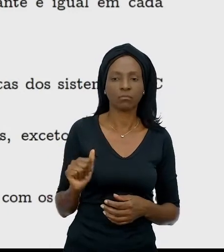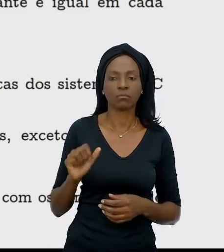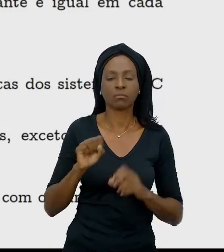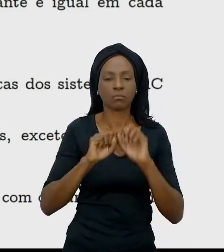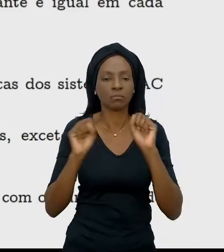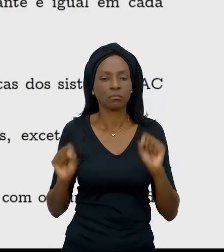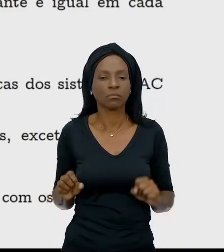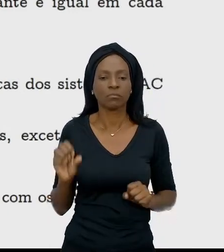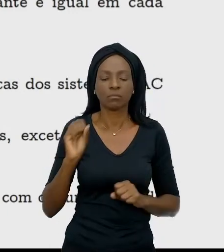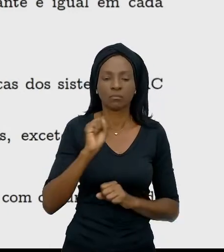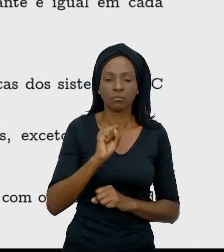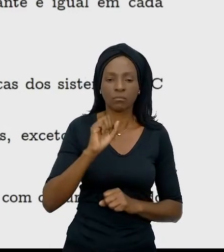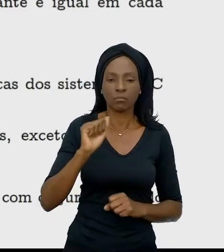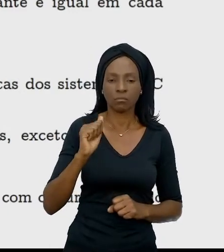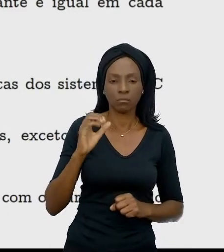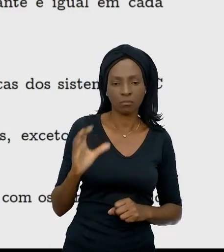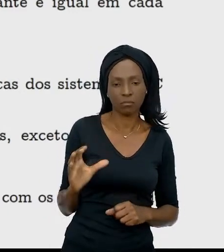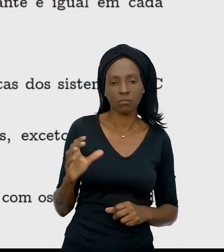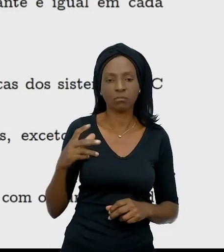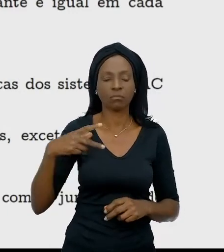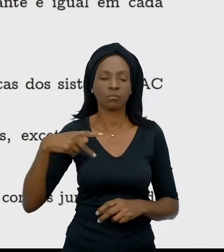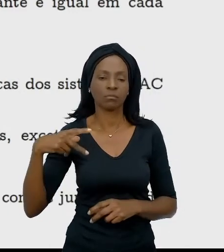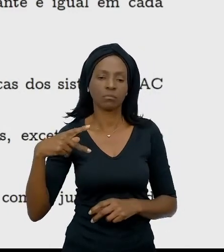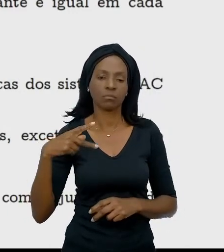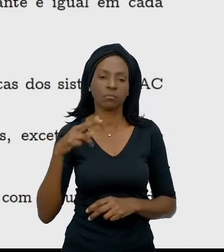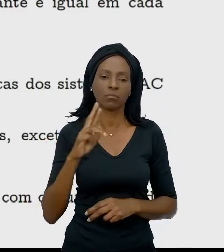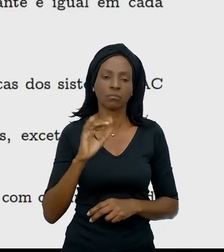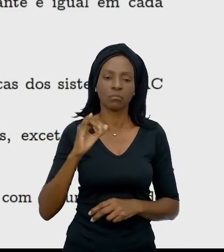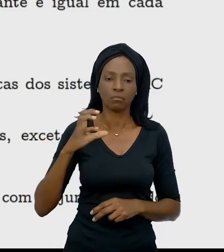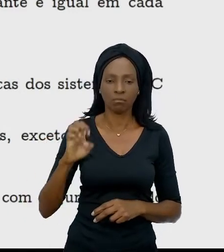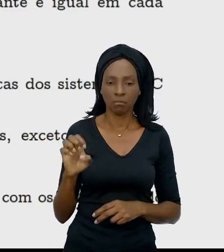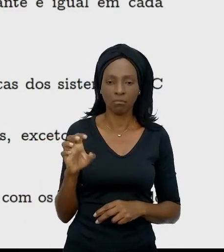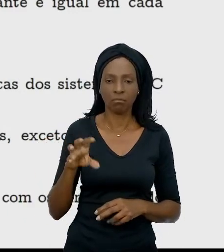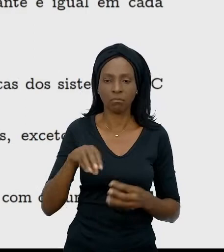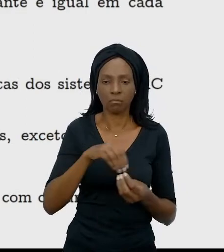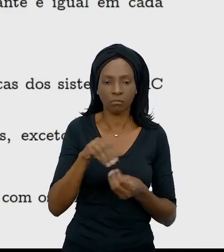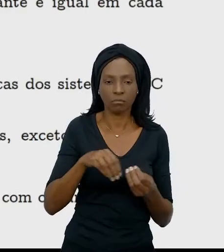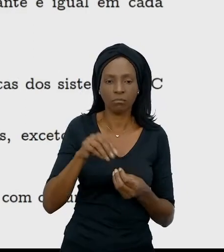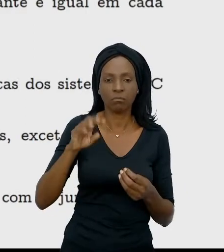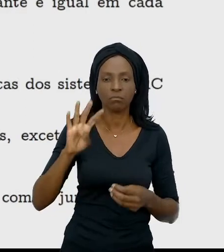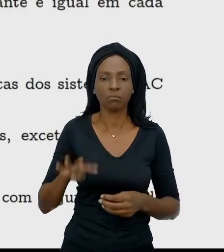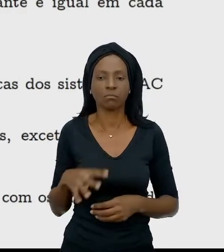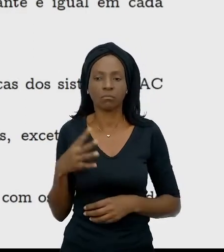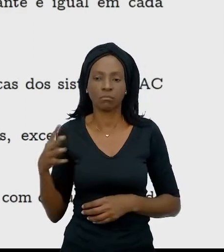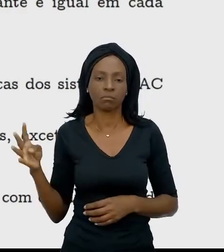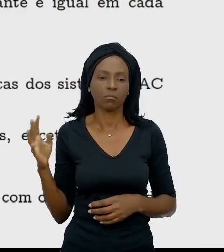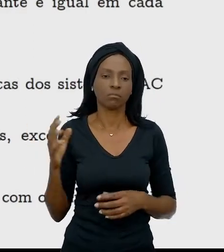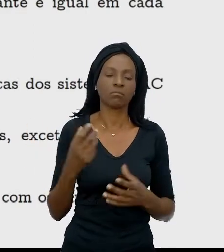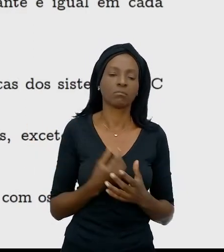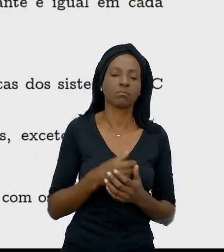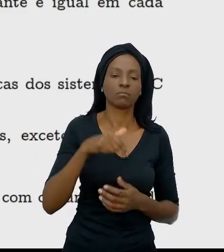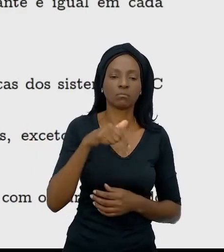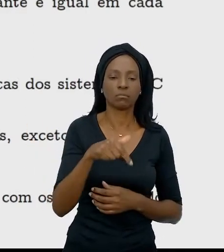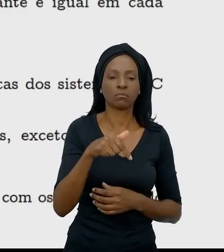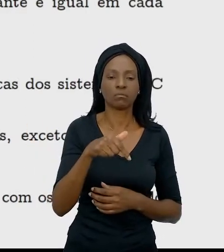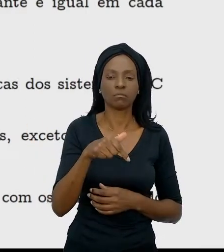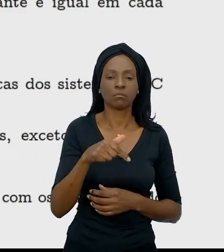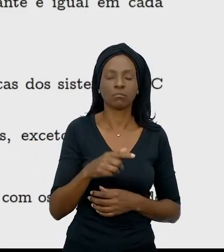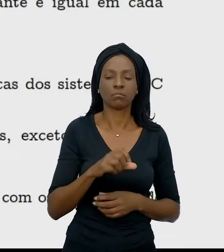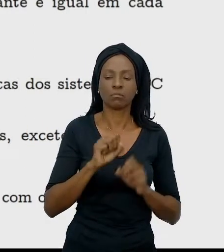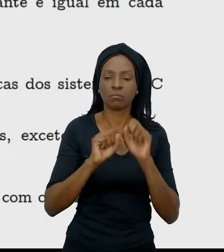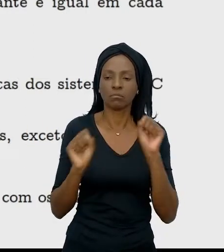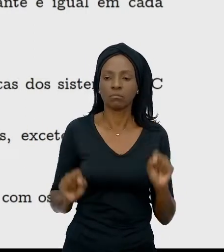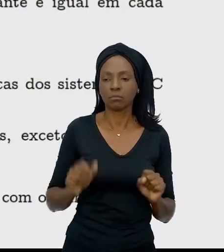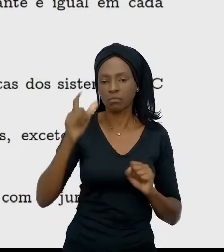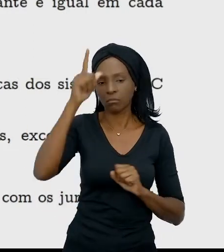e Price. Então, ele vai mesclar aí a tabela SAC com a tabela Price. E o 7º, sistema